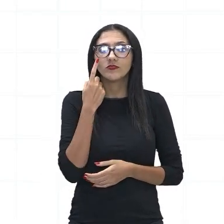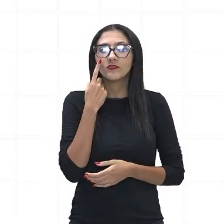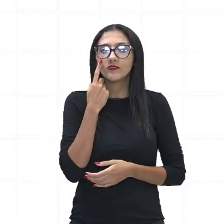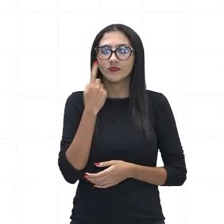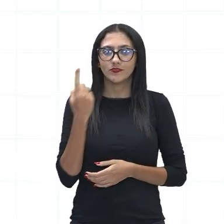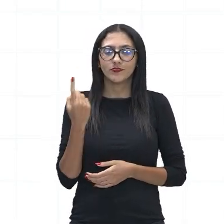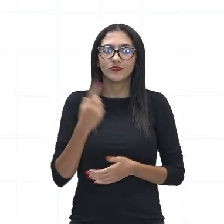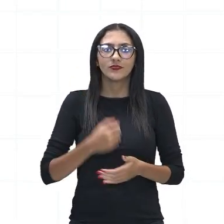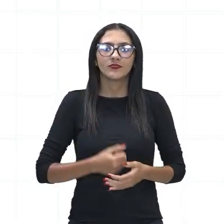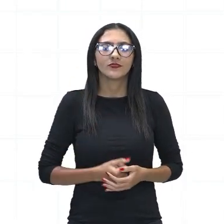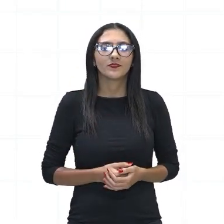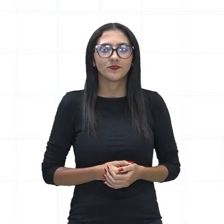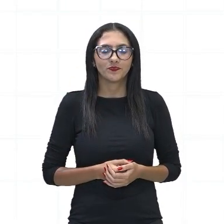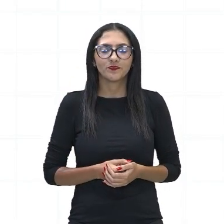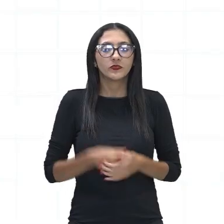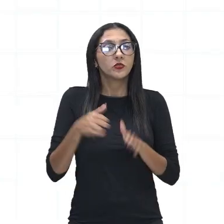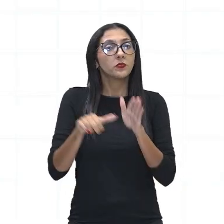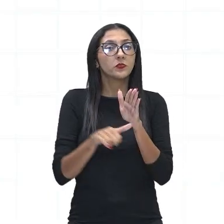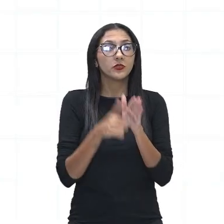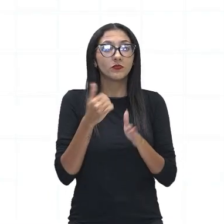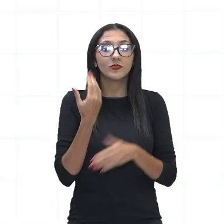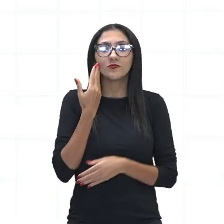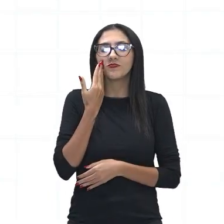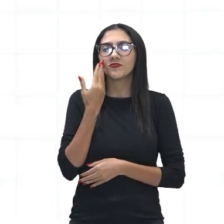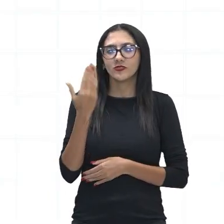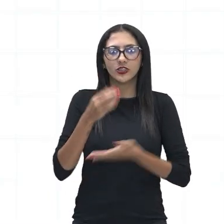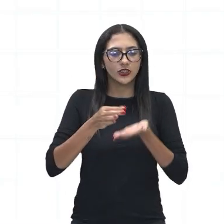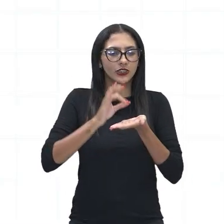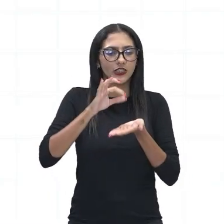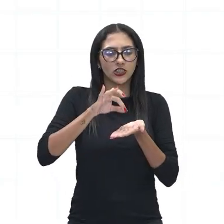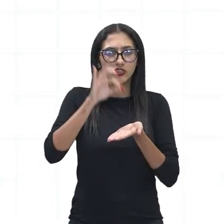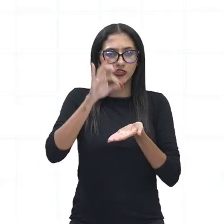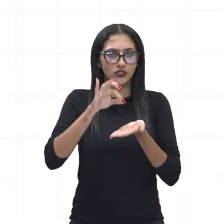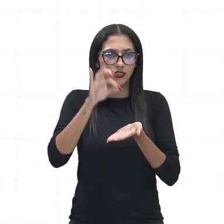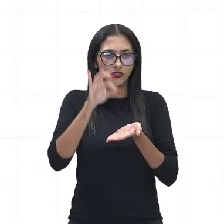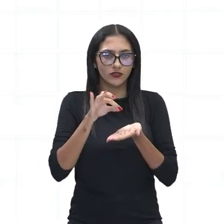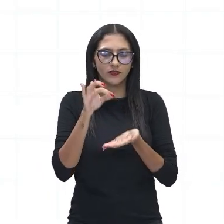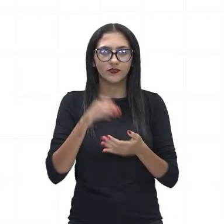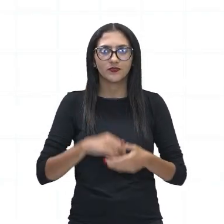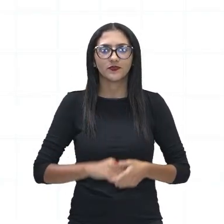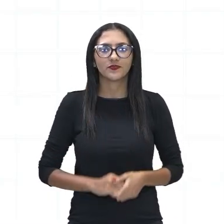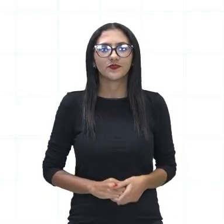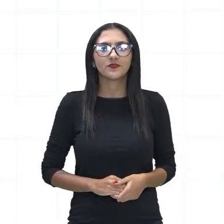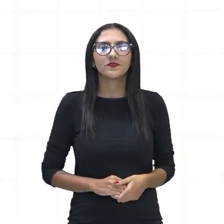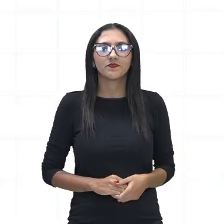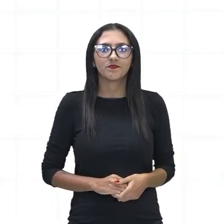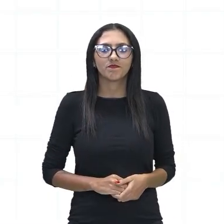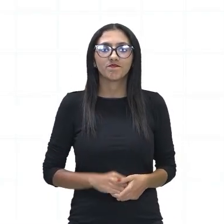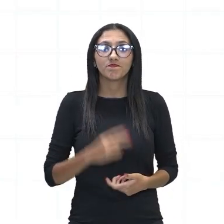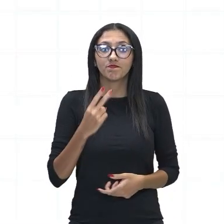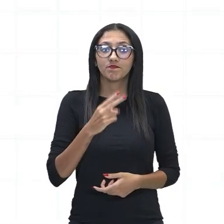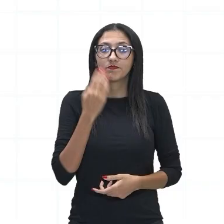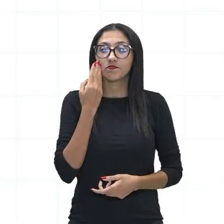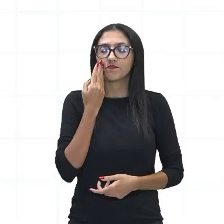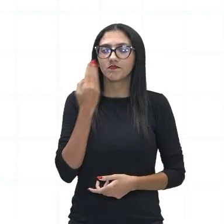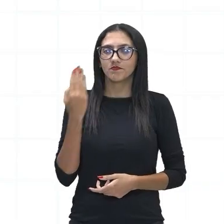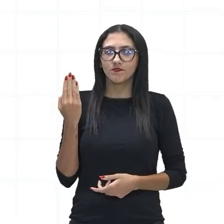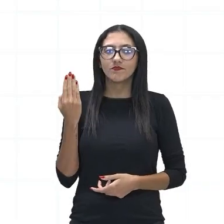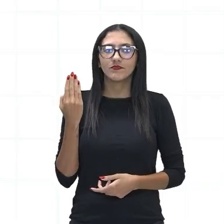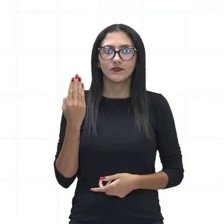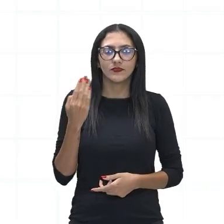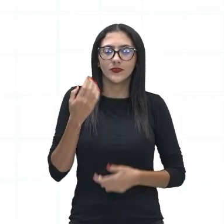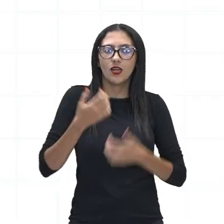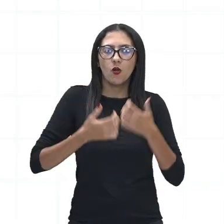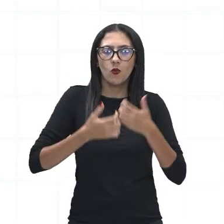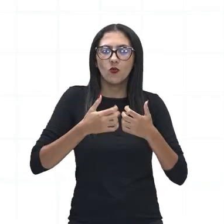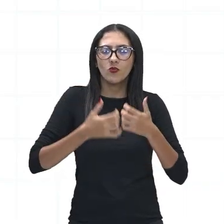comigo. Então, o primeiro deles é tea, que é chá, tea. Próximo é rice,